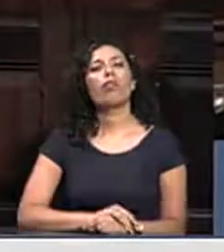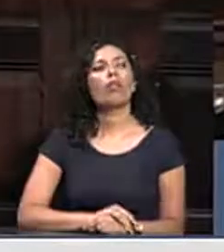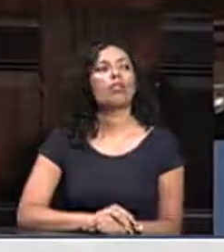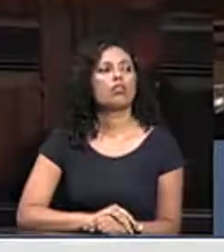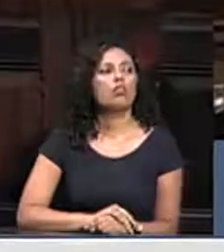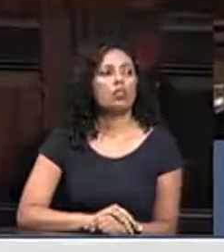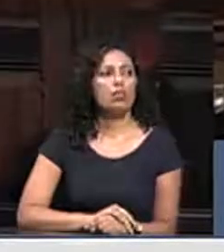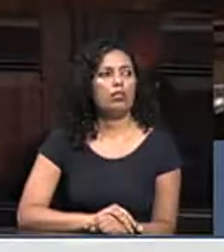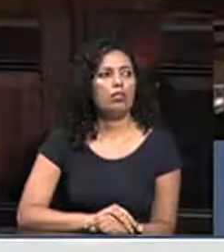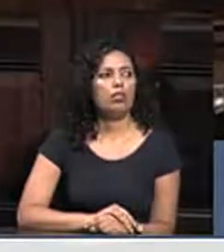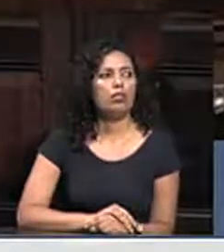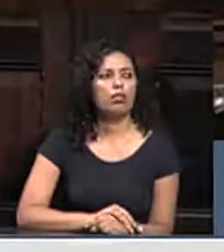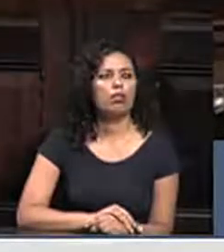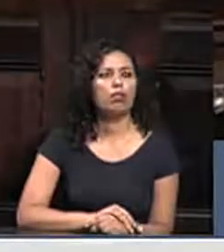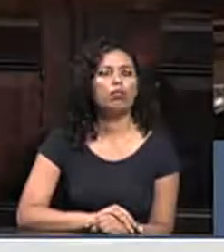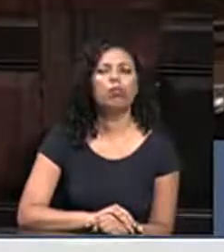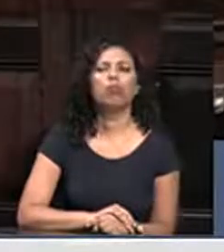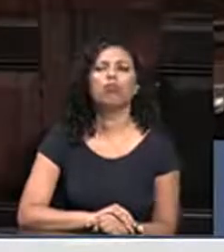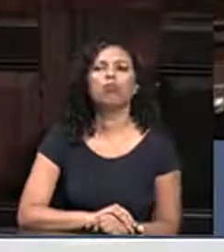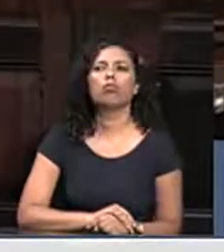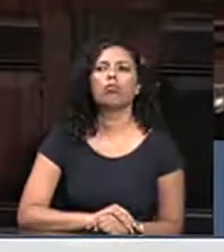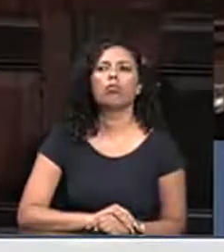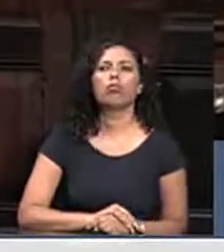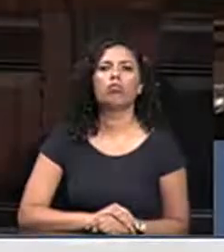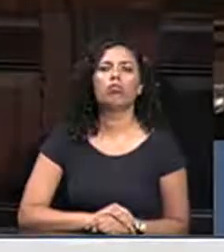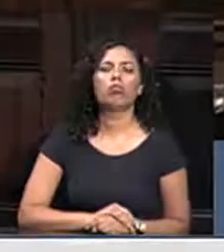sob a minha